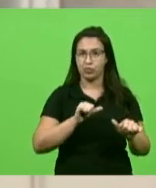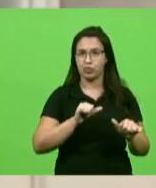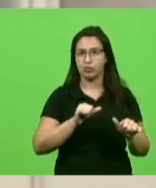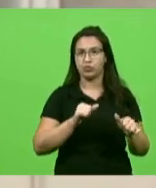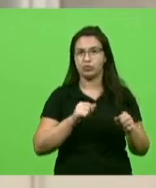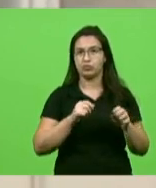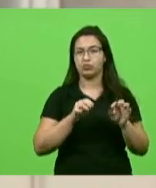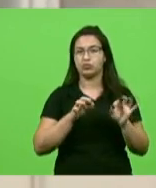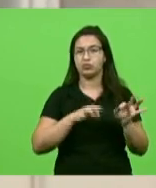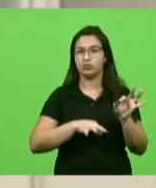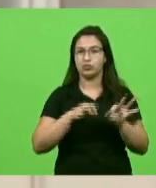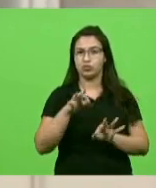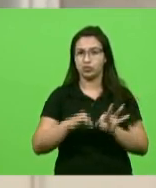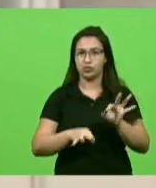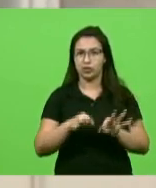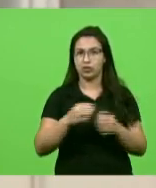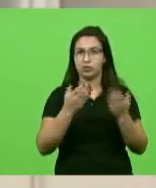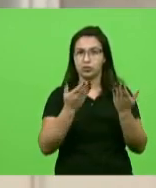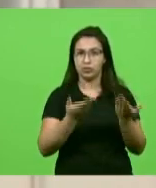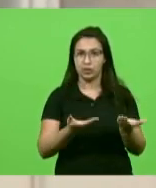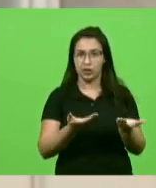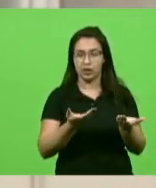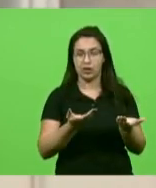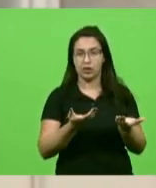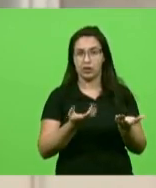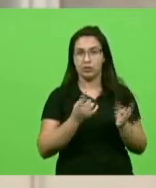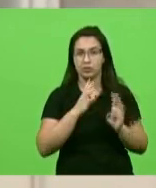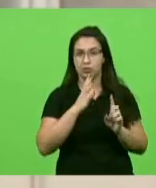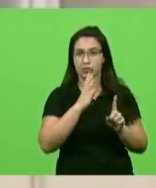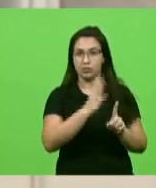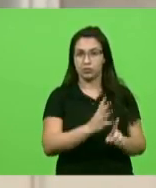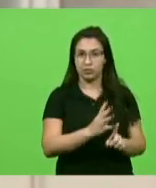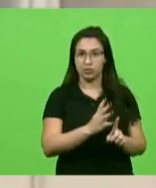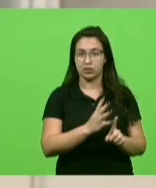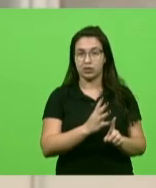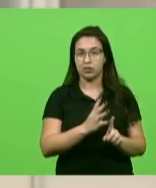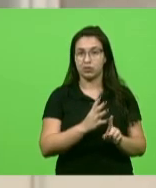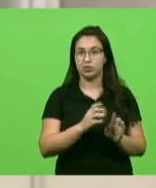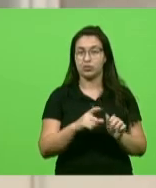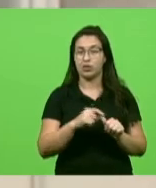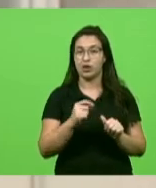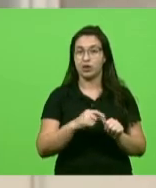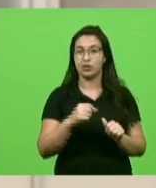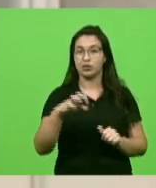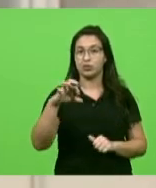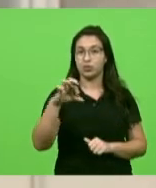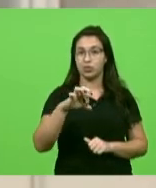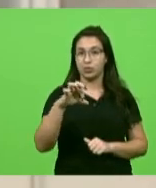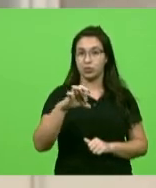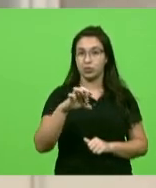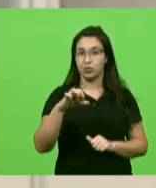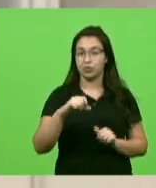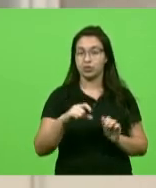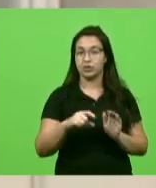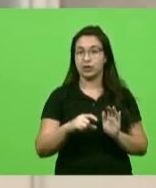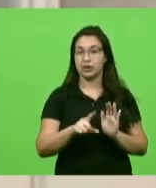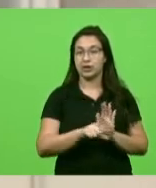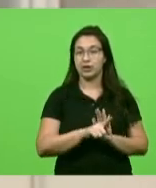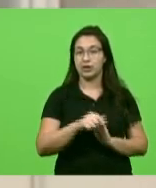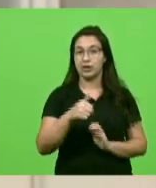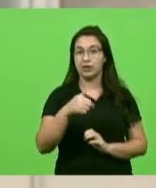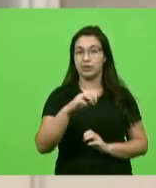da conduta atribuída ao denunciado para a norma do artigo 9º e tem certo da Lei